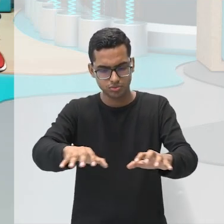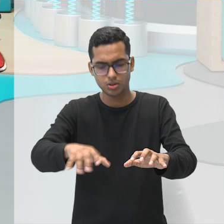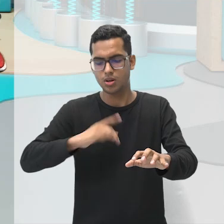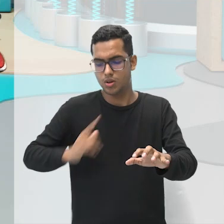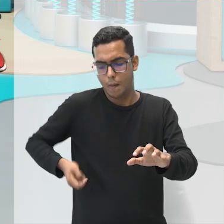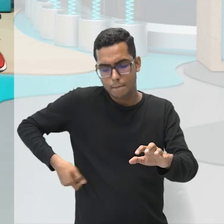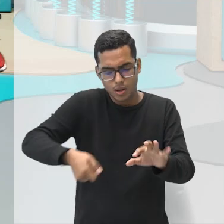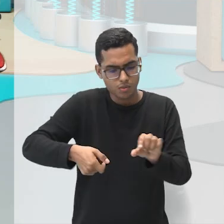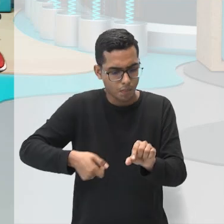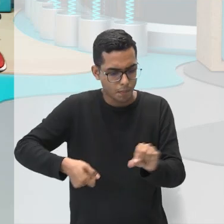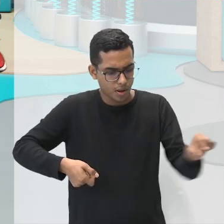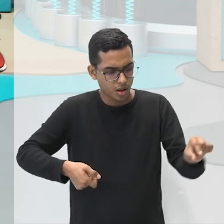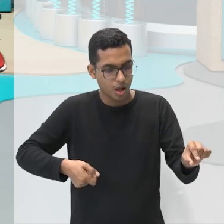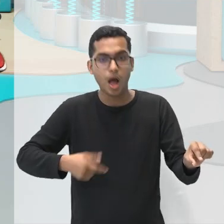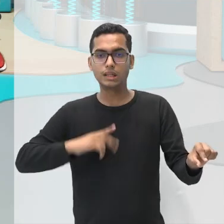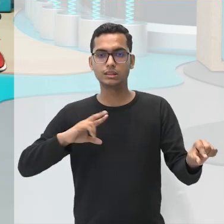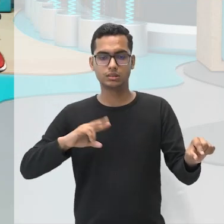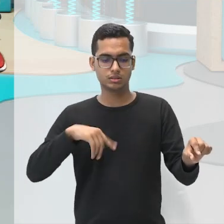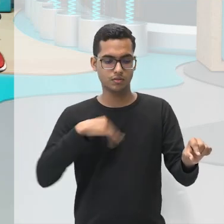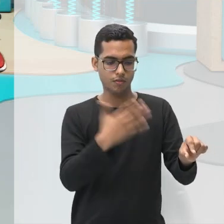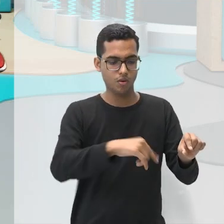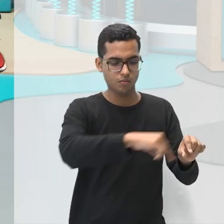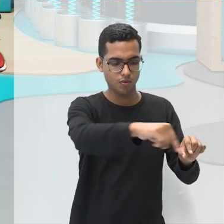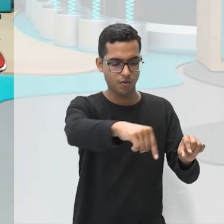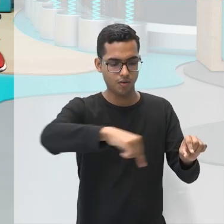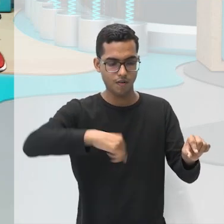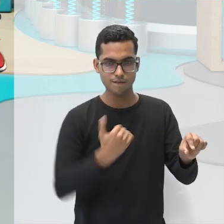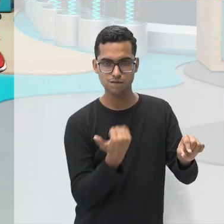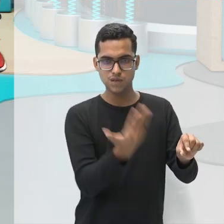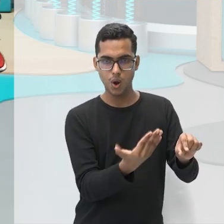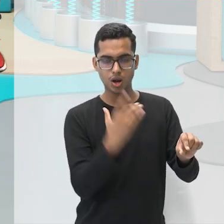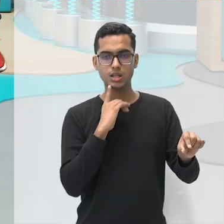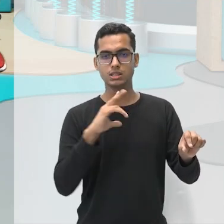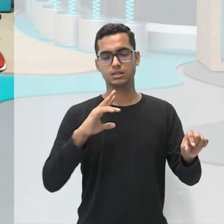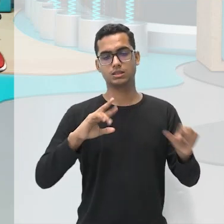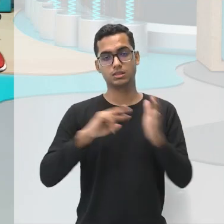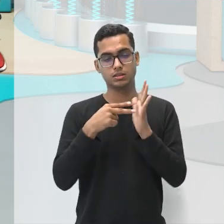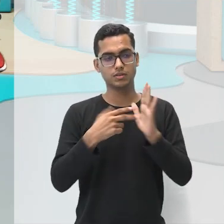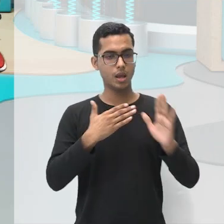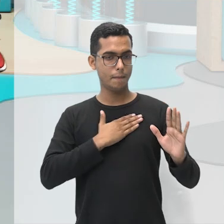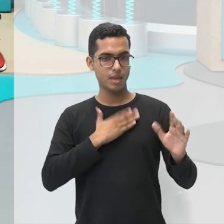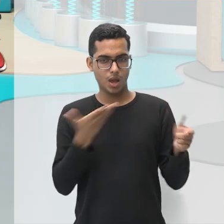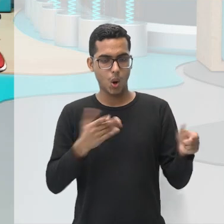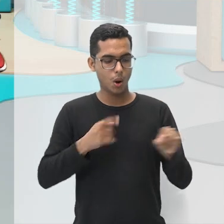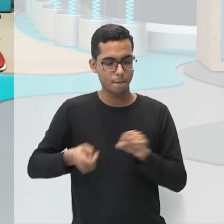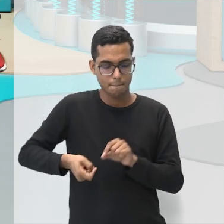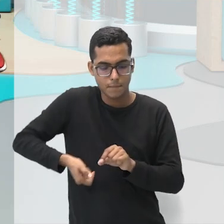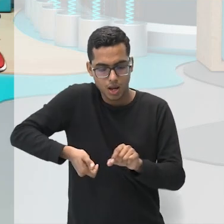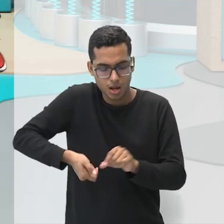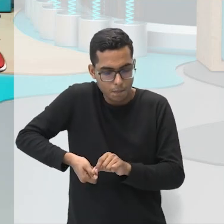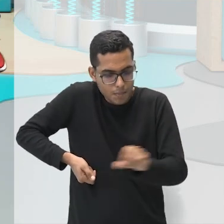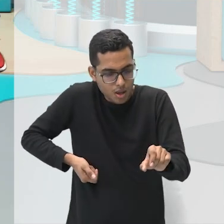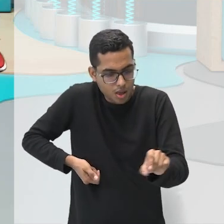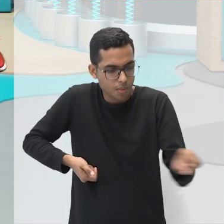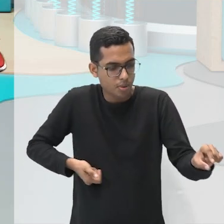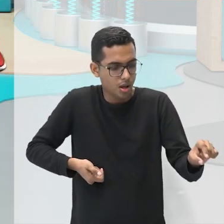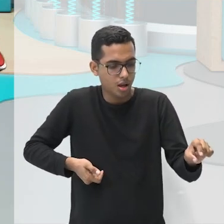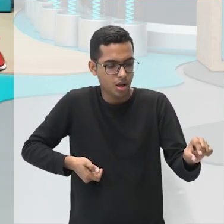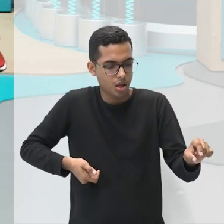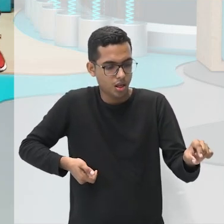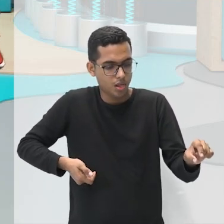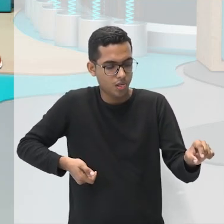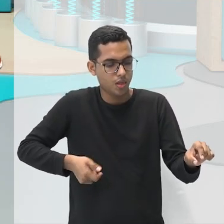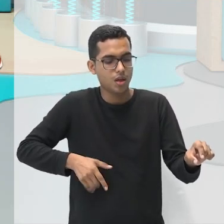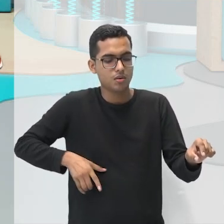minha. Que demonstrará toda a sua competência e habilidade pela quantidade de bolinhas que